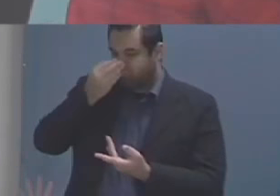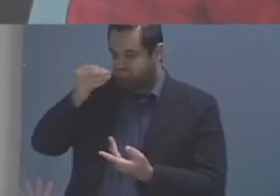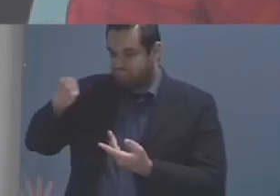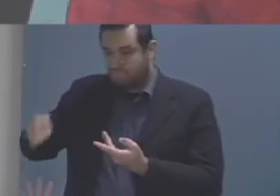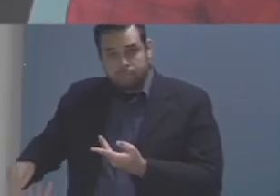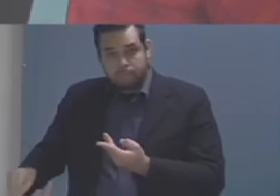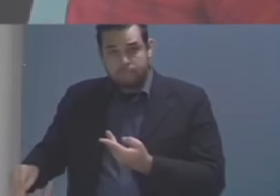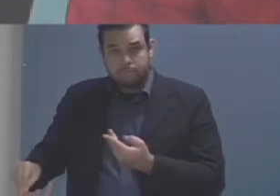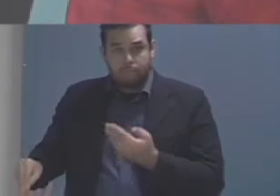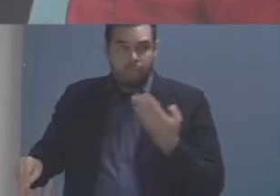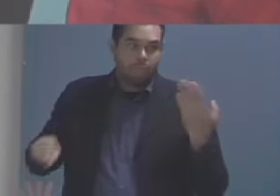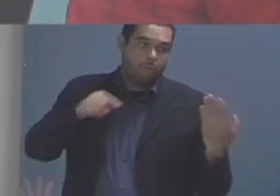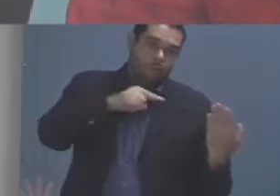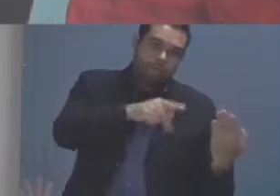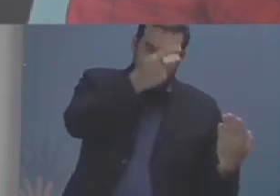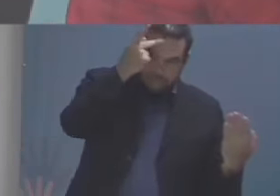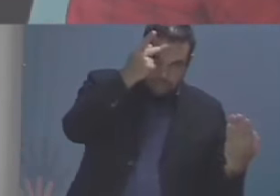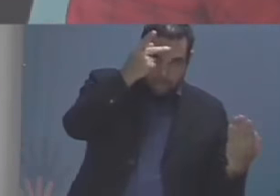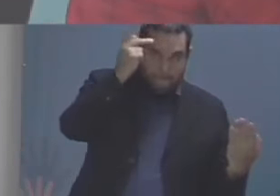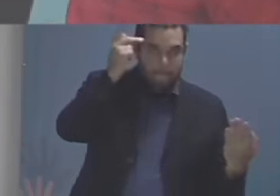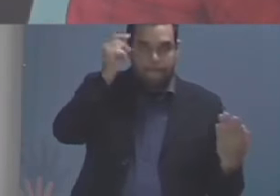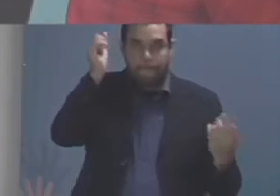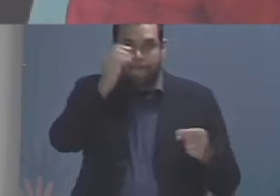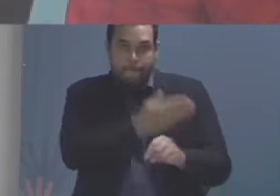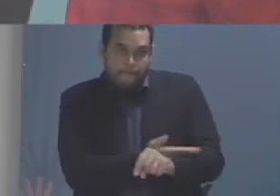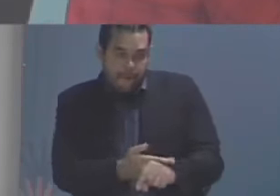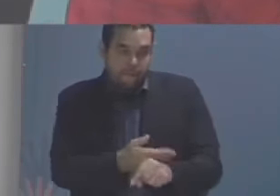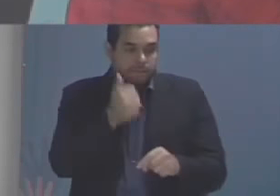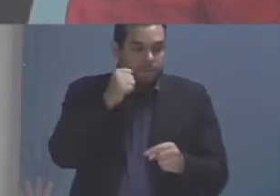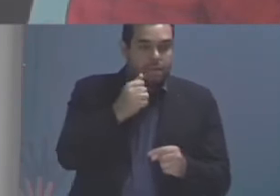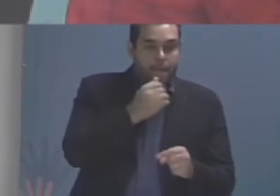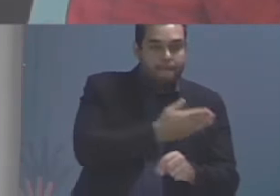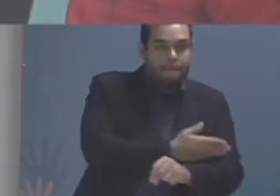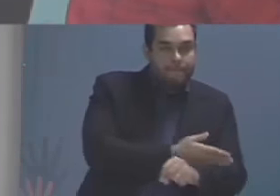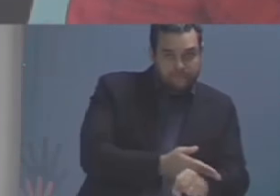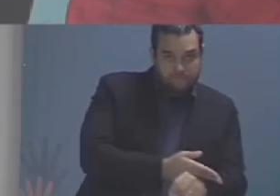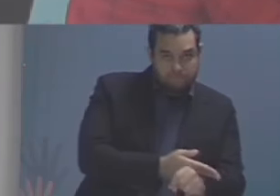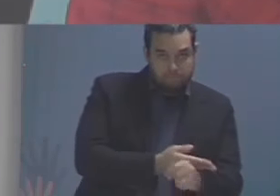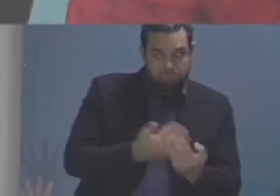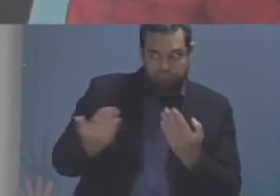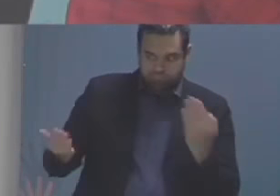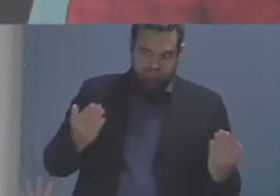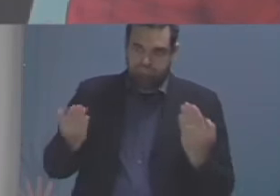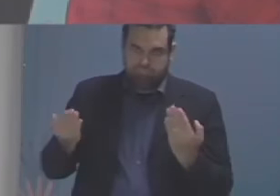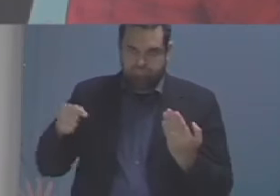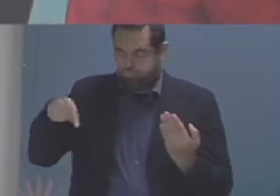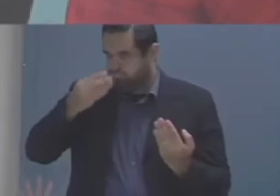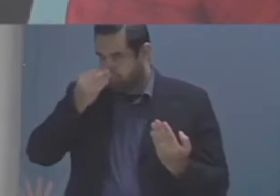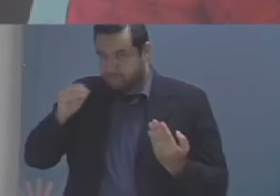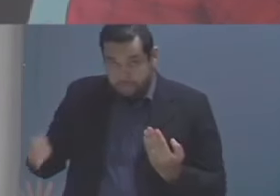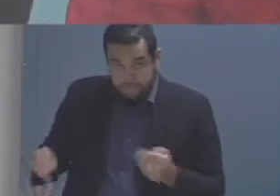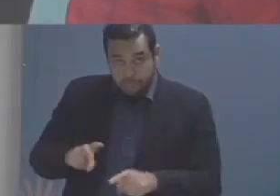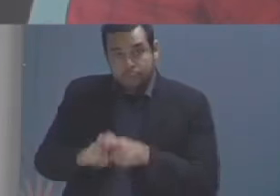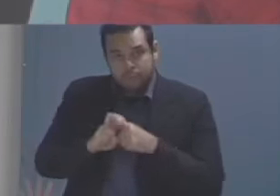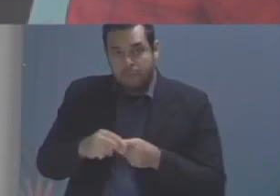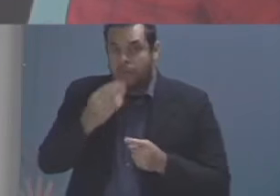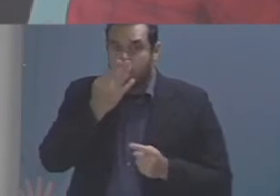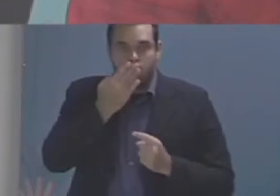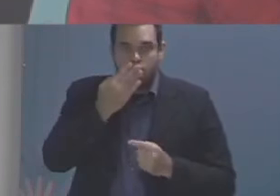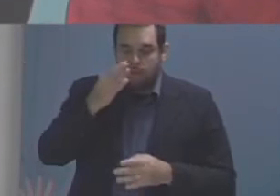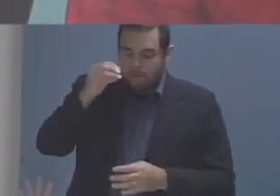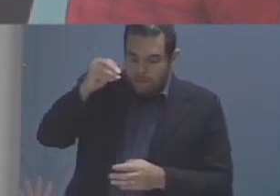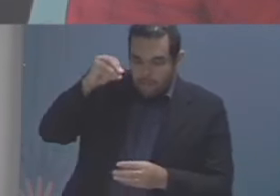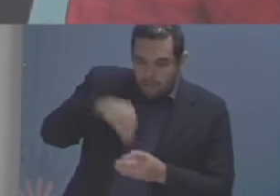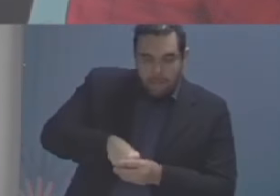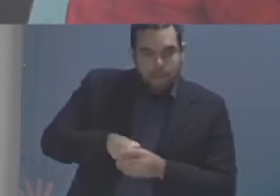relação ao trabalho do homem branco e na comparação com da mulher branca. E o racismo está